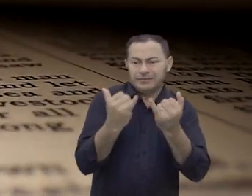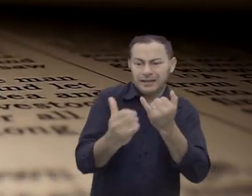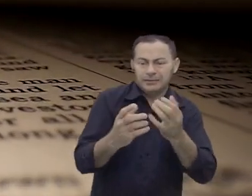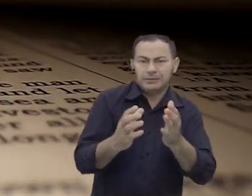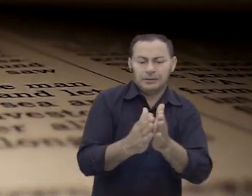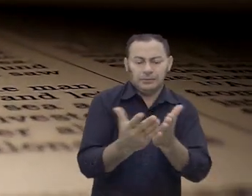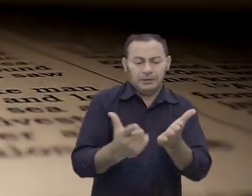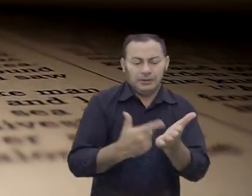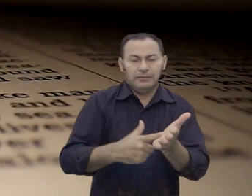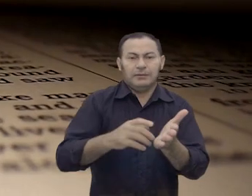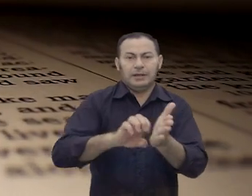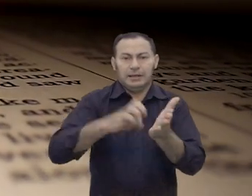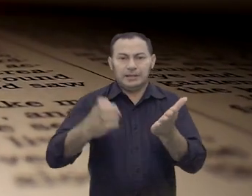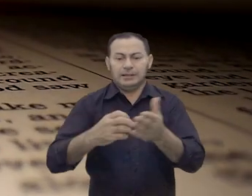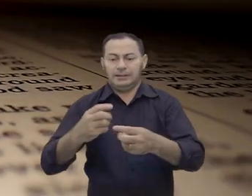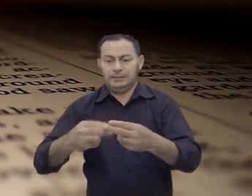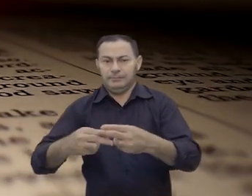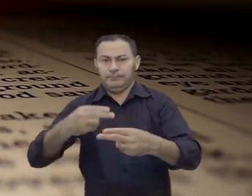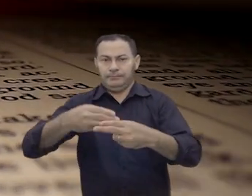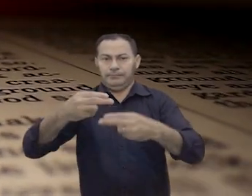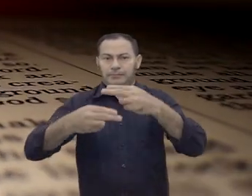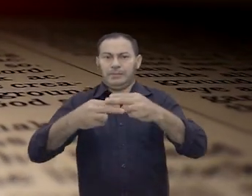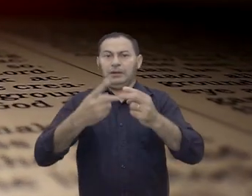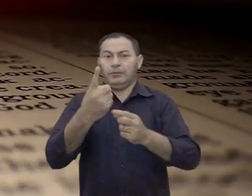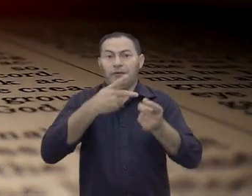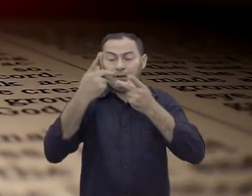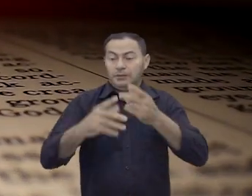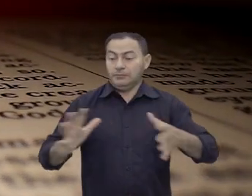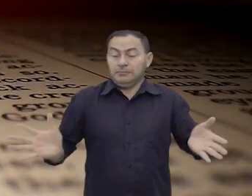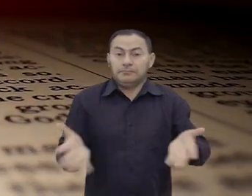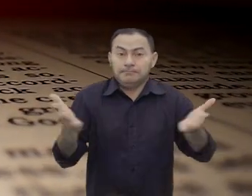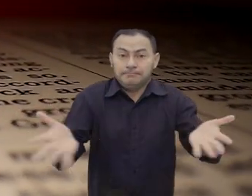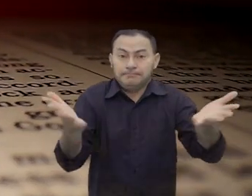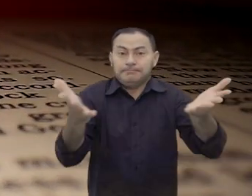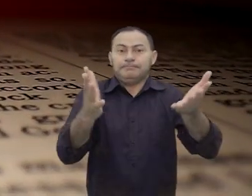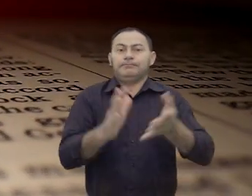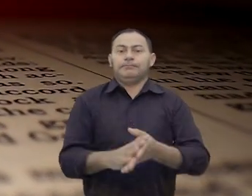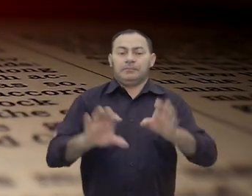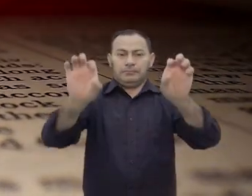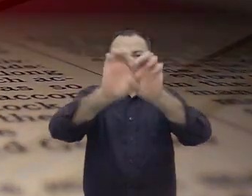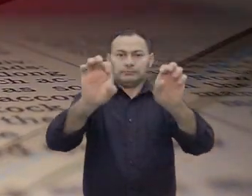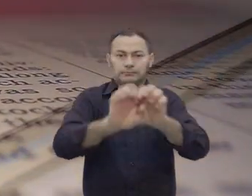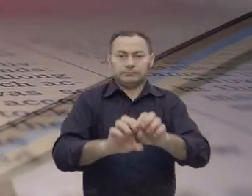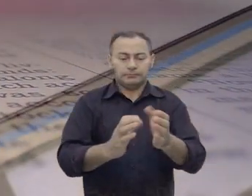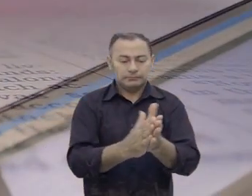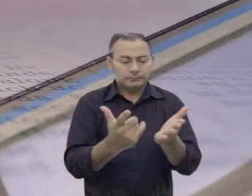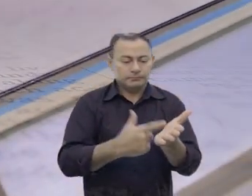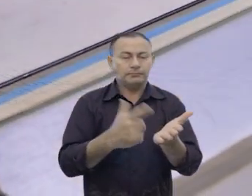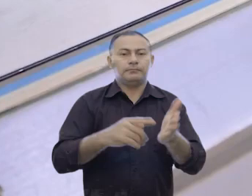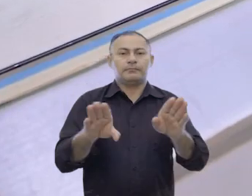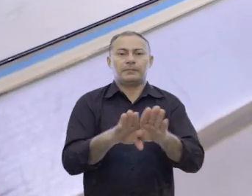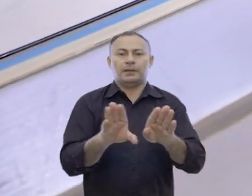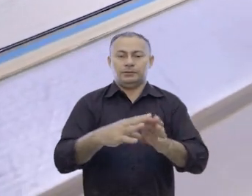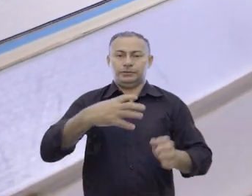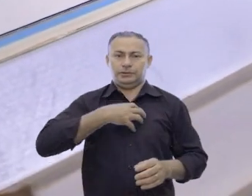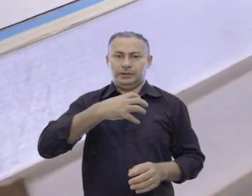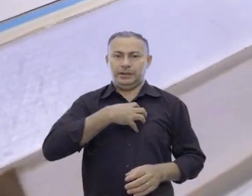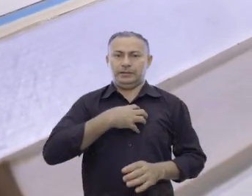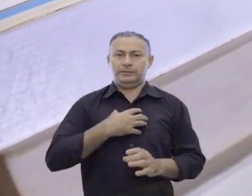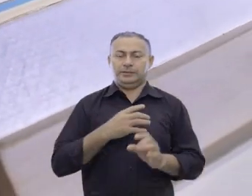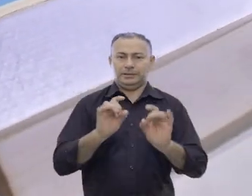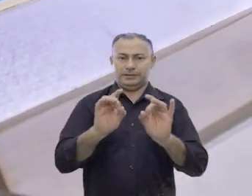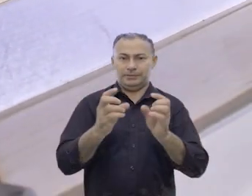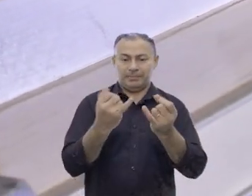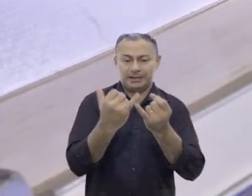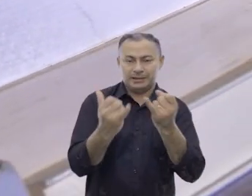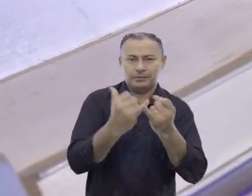os livros de Esdras e Neemias, ambos relatam um grande avivamento e estruturaram seus livros também de